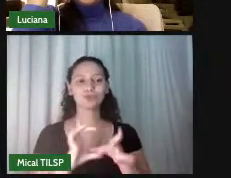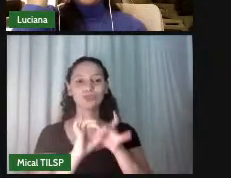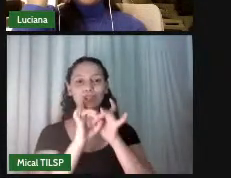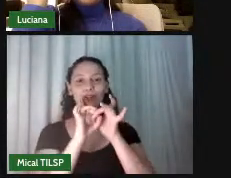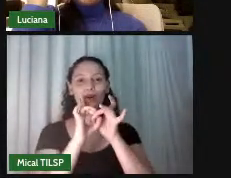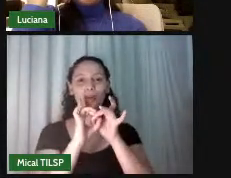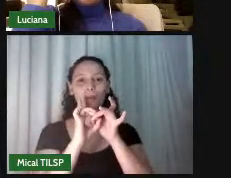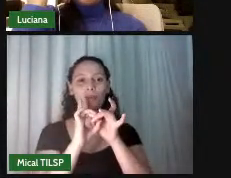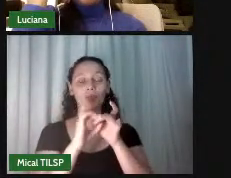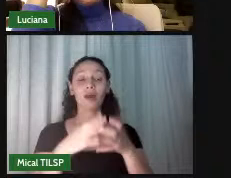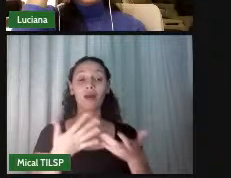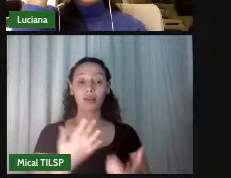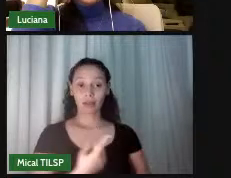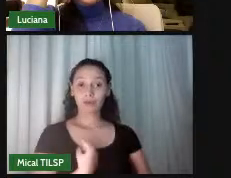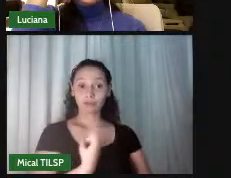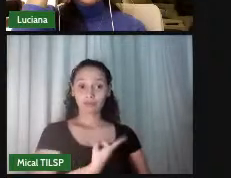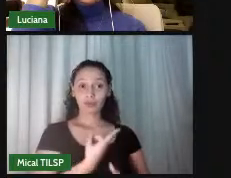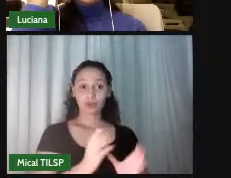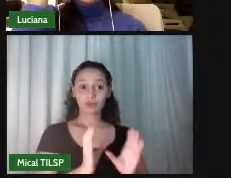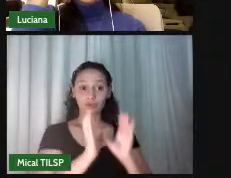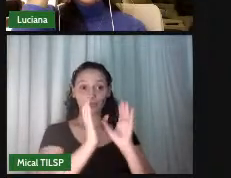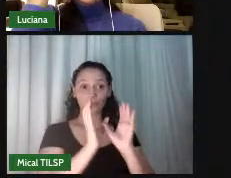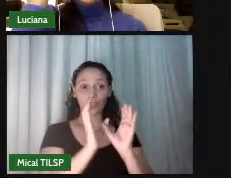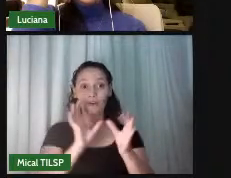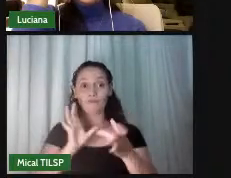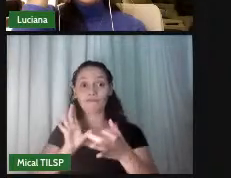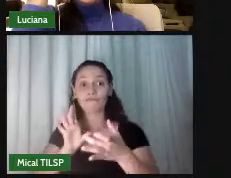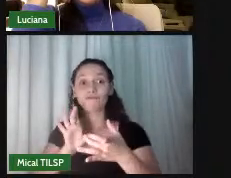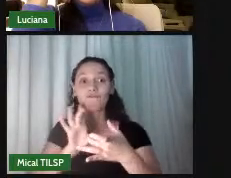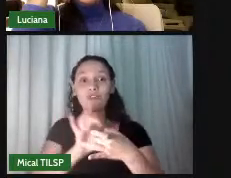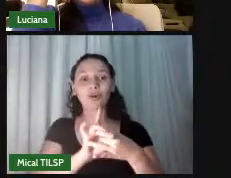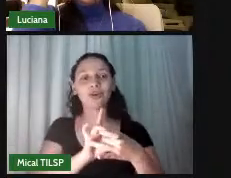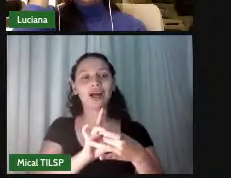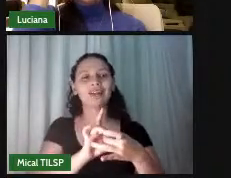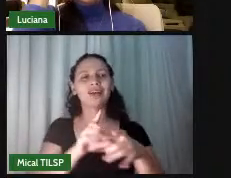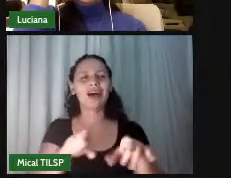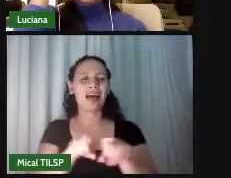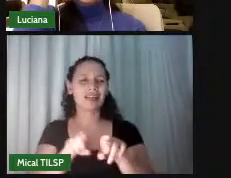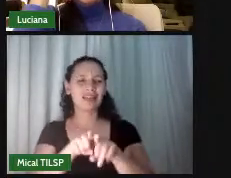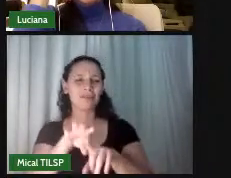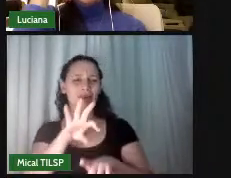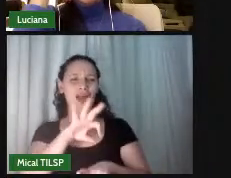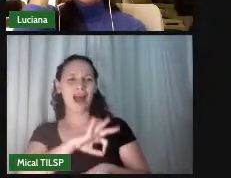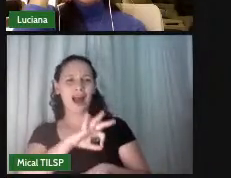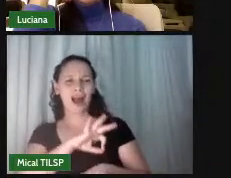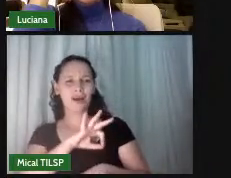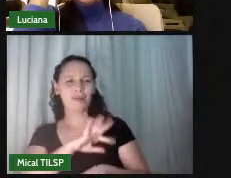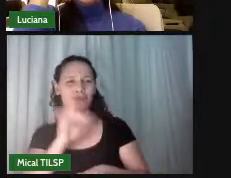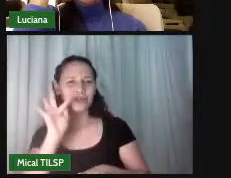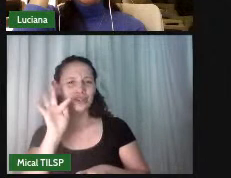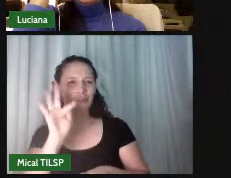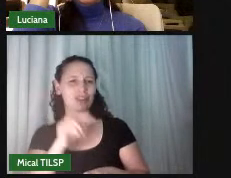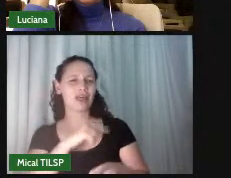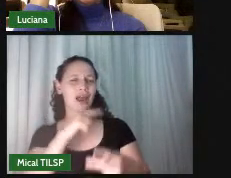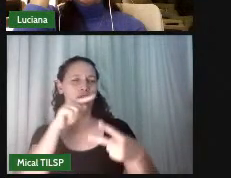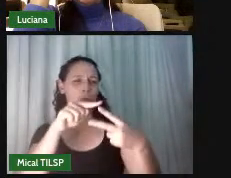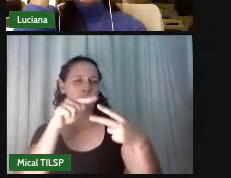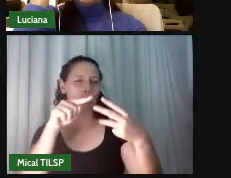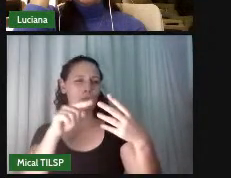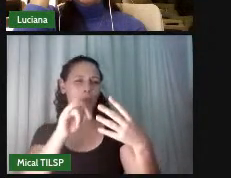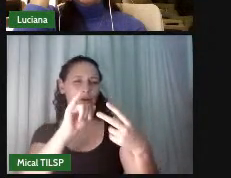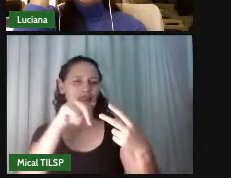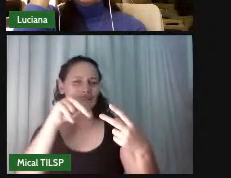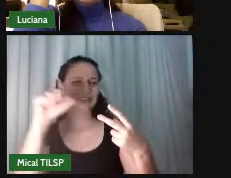está associada, tá? Por exemplo, a Polícia Rodoviária Federal, ao INSS, ao IBAMA, à Receita Federal.